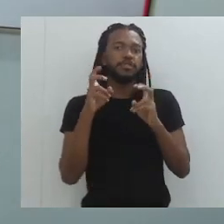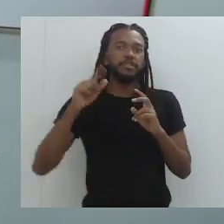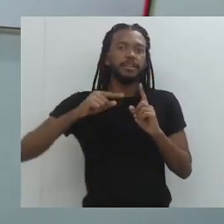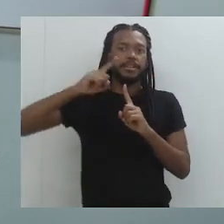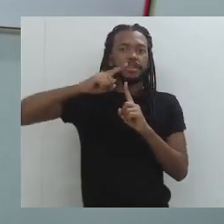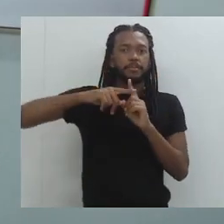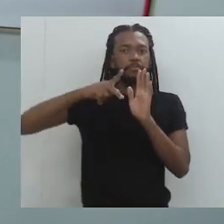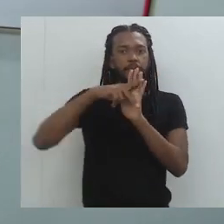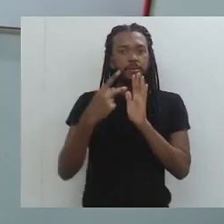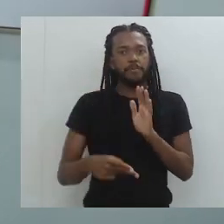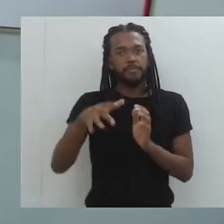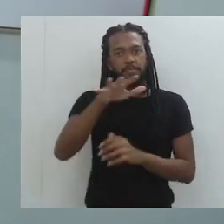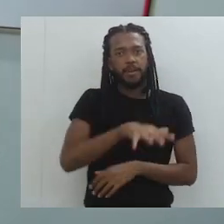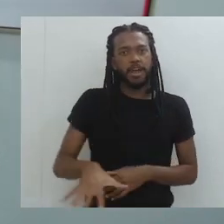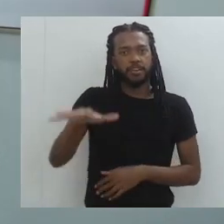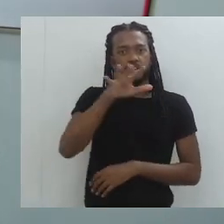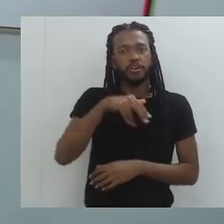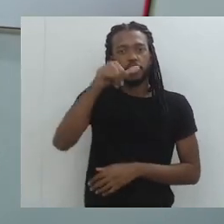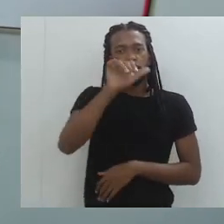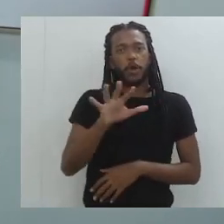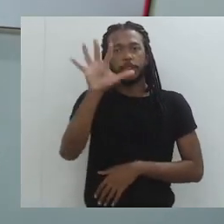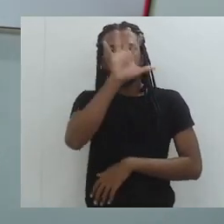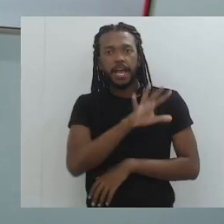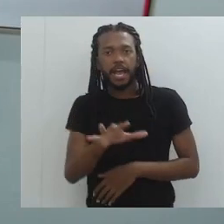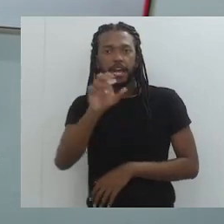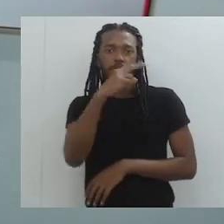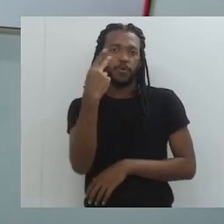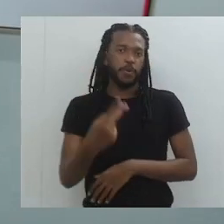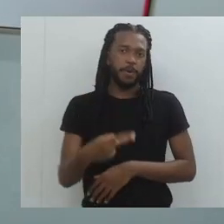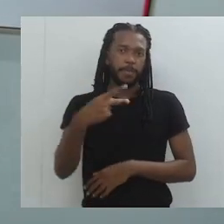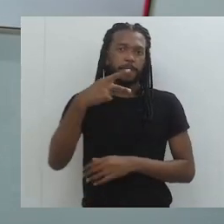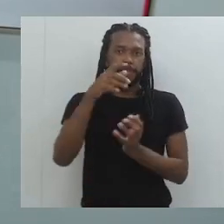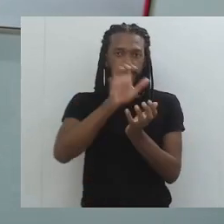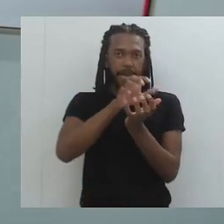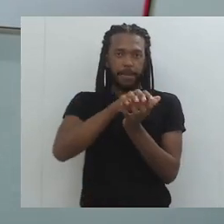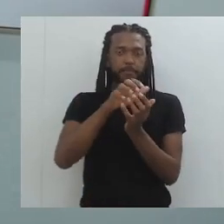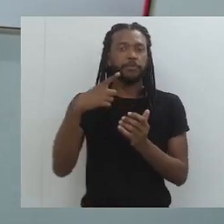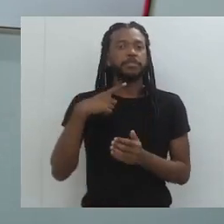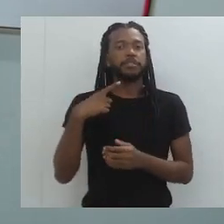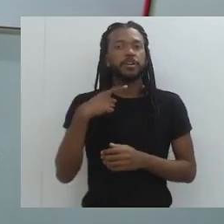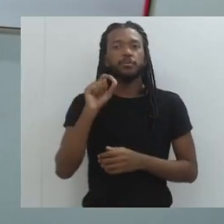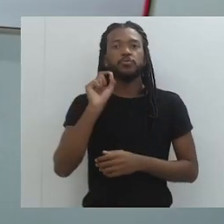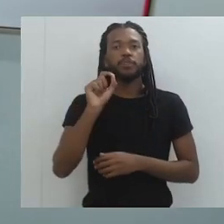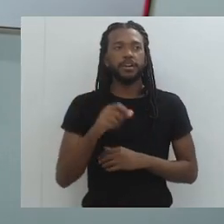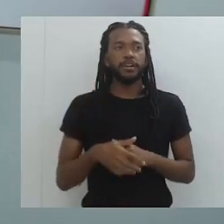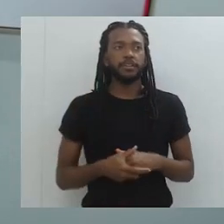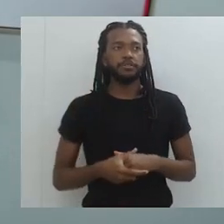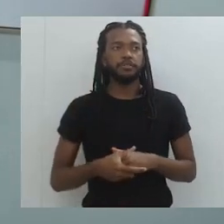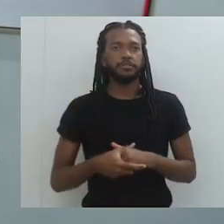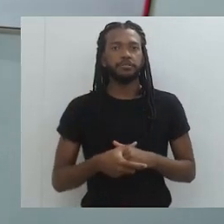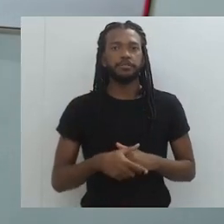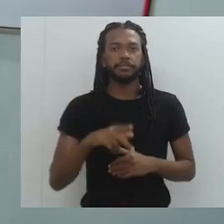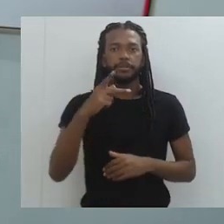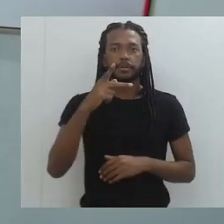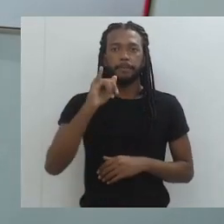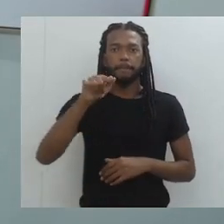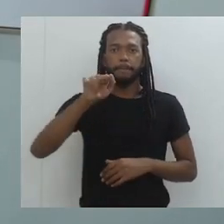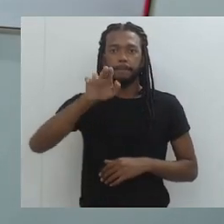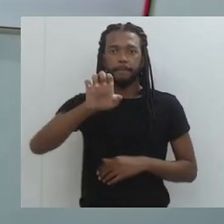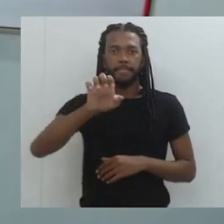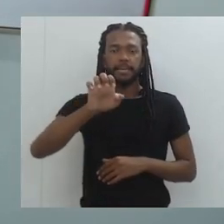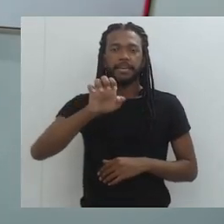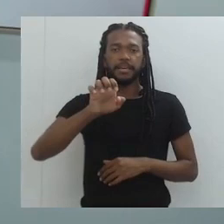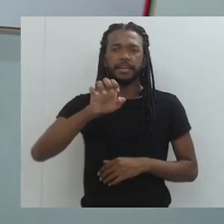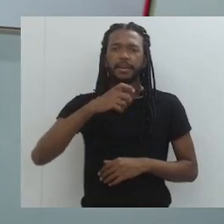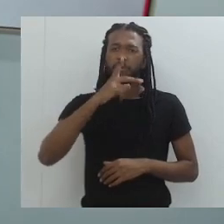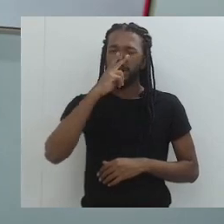típicos daqui, do próprio Nordeste, de próprio Pernambuco. A gente tem o pique. Eu